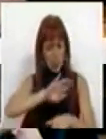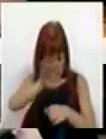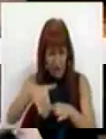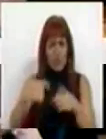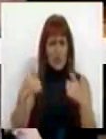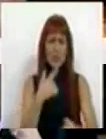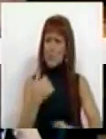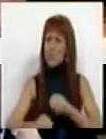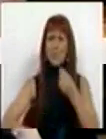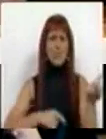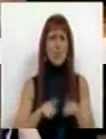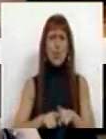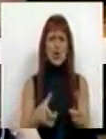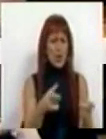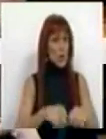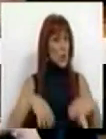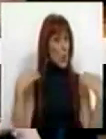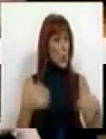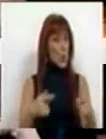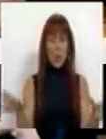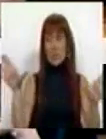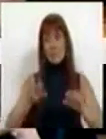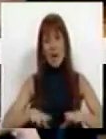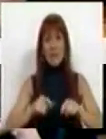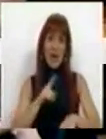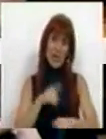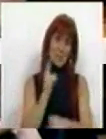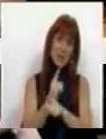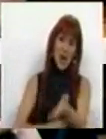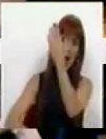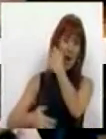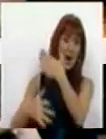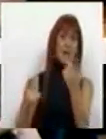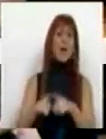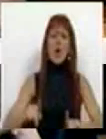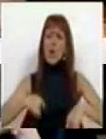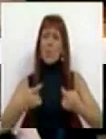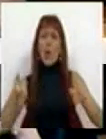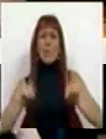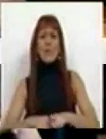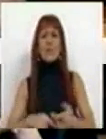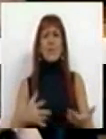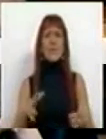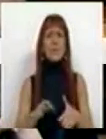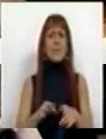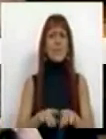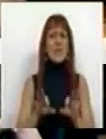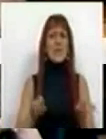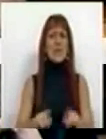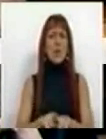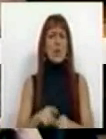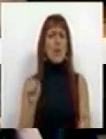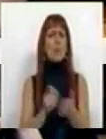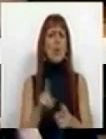envolvido em muitos dos nossos dias mais quentes da queda os tempos e eu próprio também diesel como os